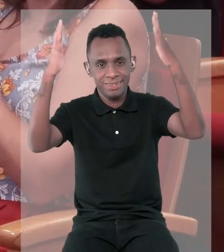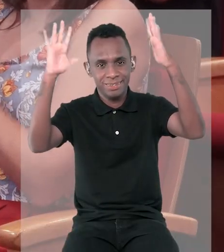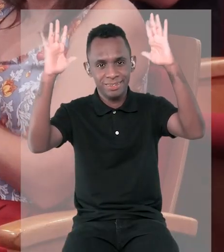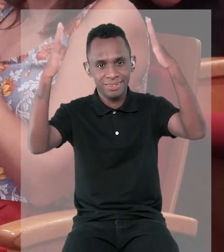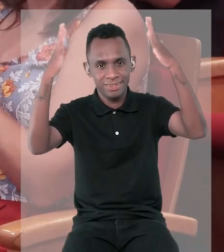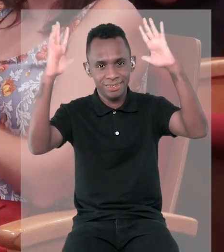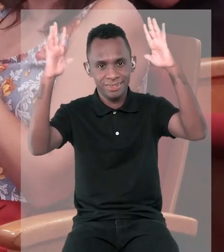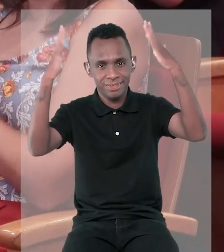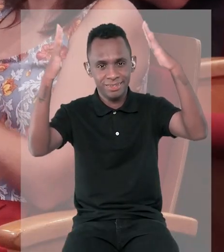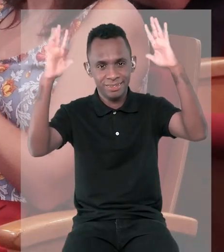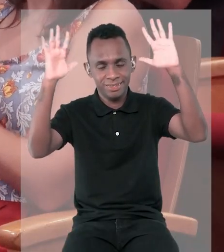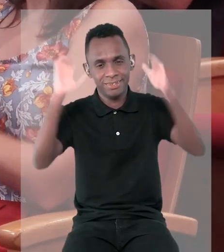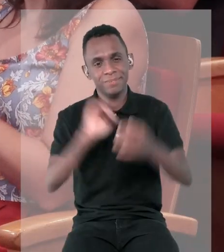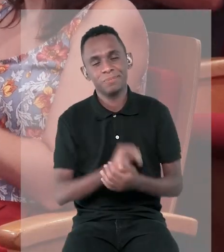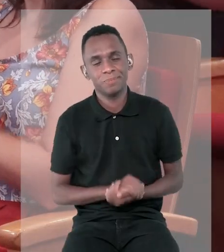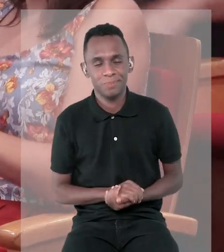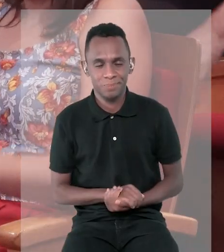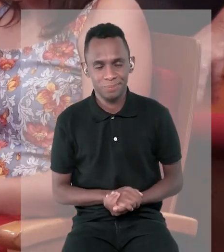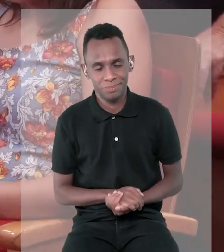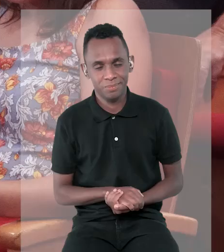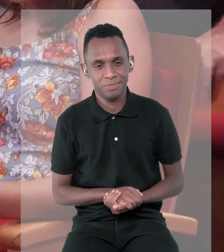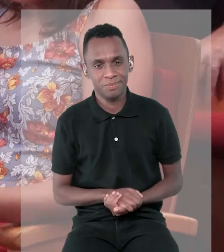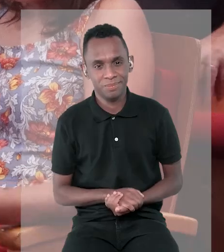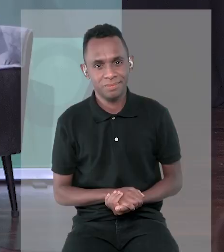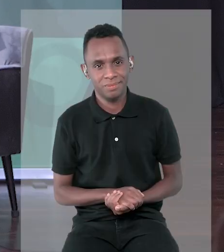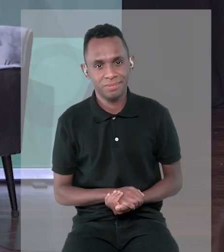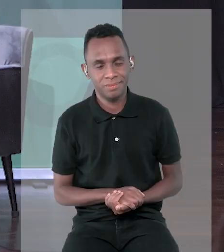A plateia recebe os dois com uma salva de palmas.